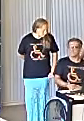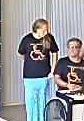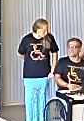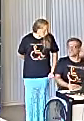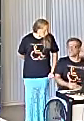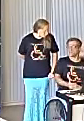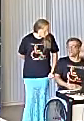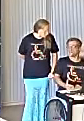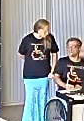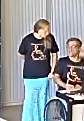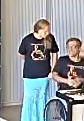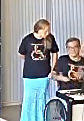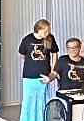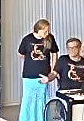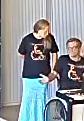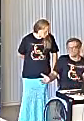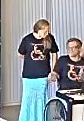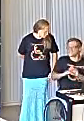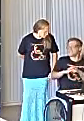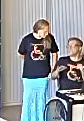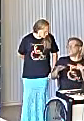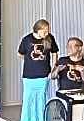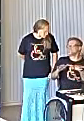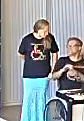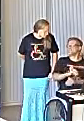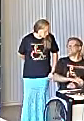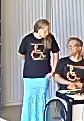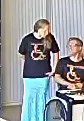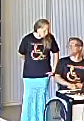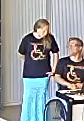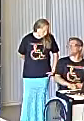desembarque continua não passando de uma promessa